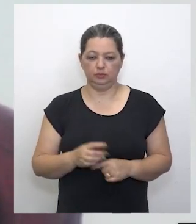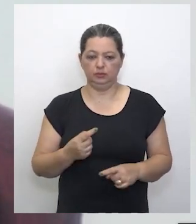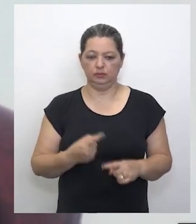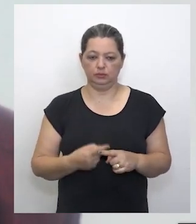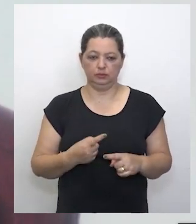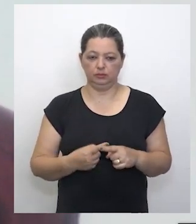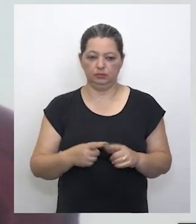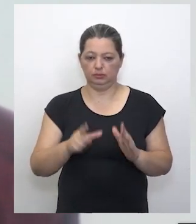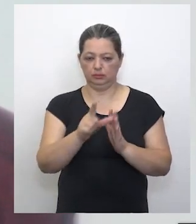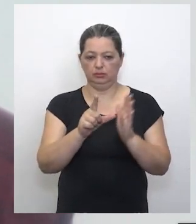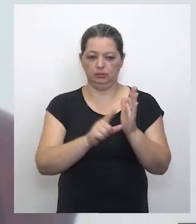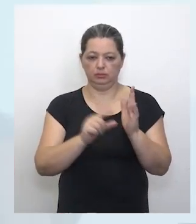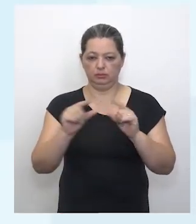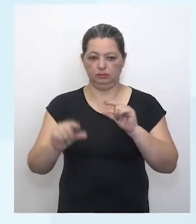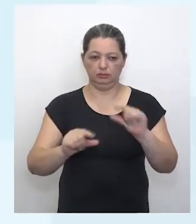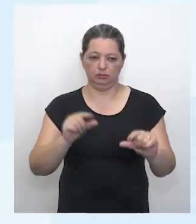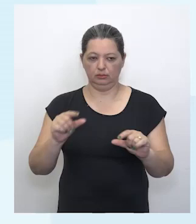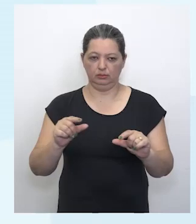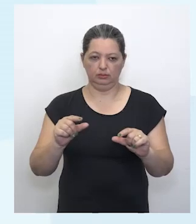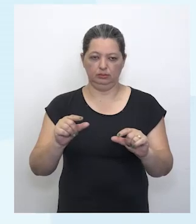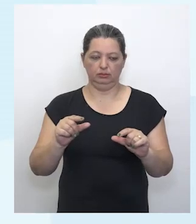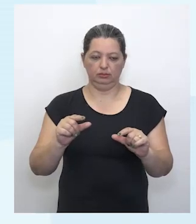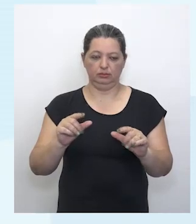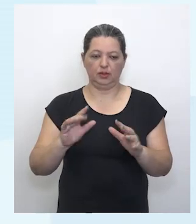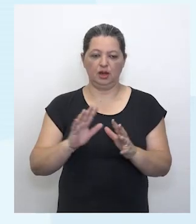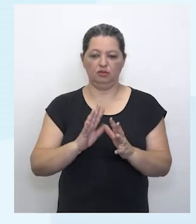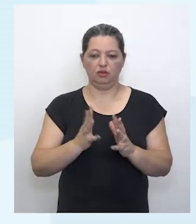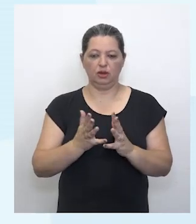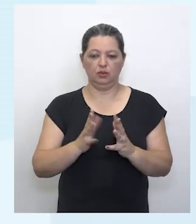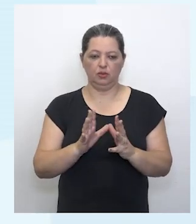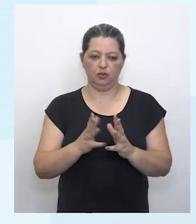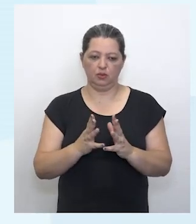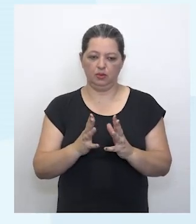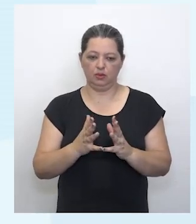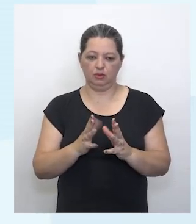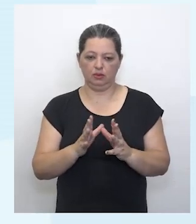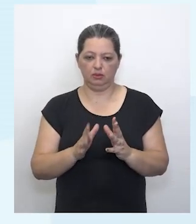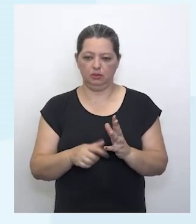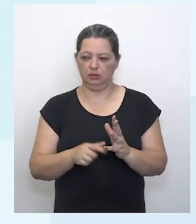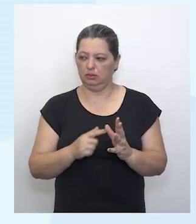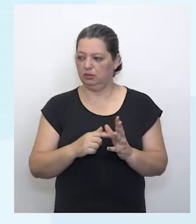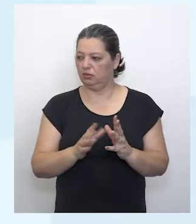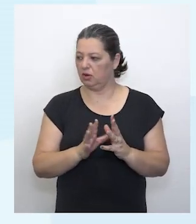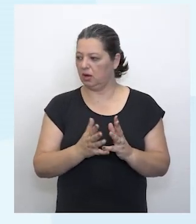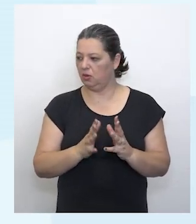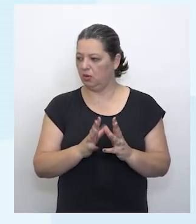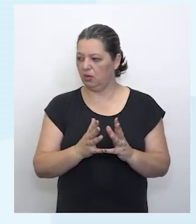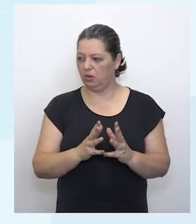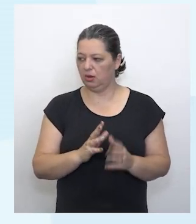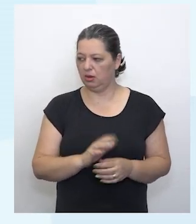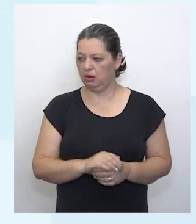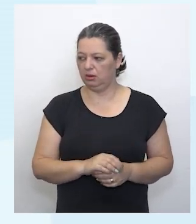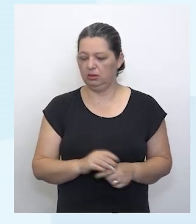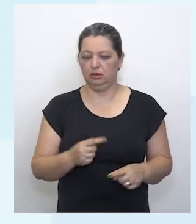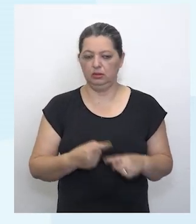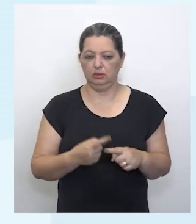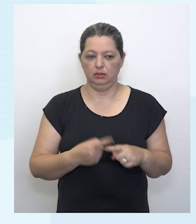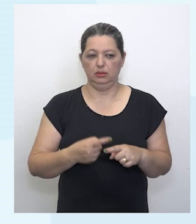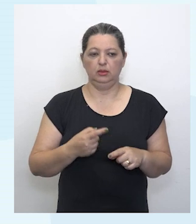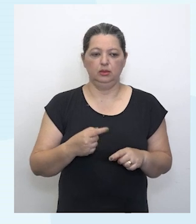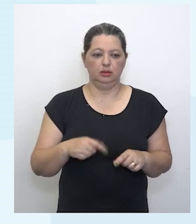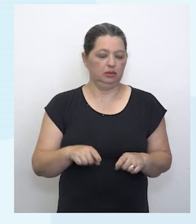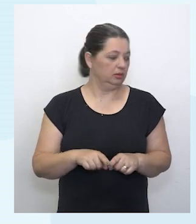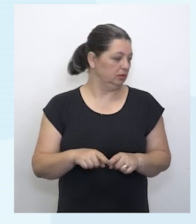listas de palavras que nós trouxemos aqui como sugestão, que são outras listas de palavras que não estão aí no Ler e Escrever. Se